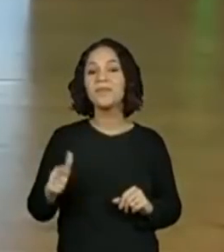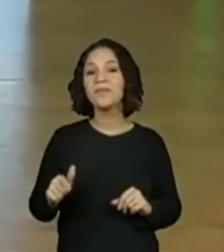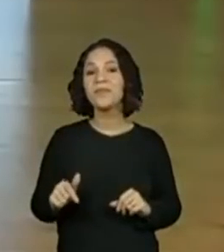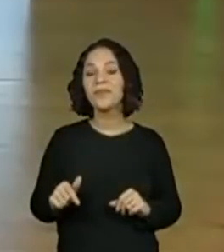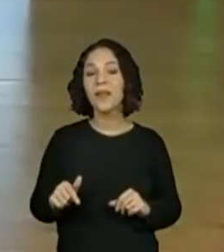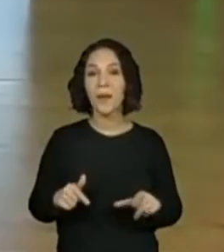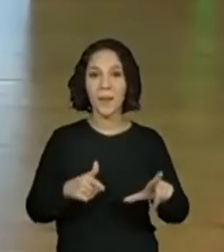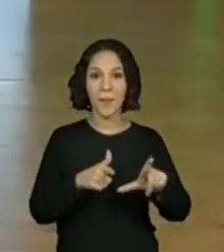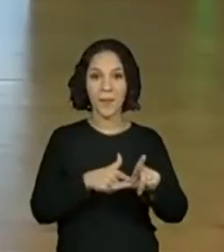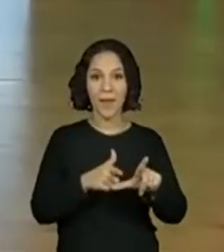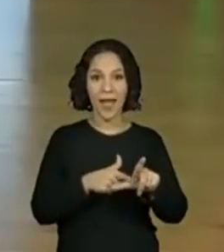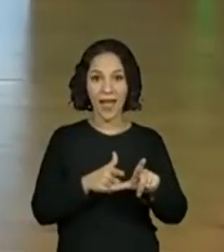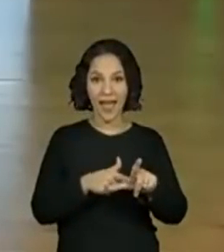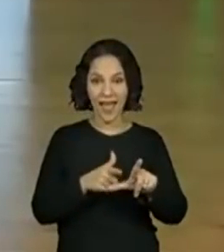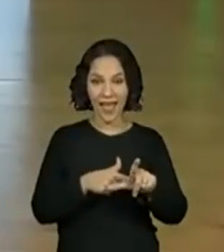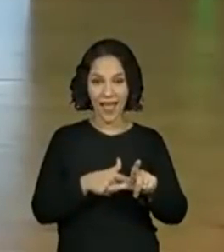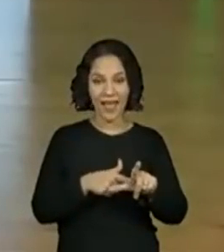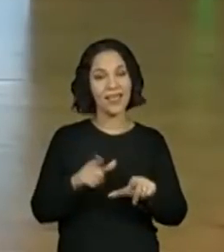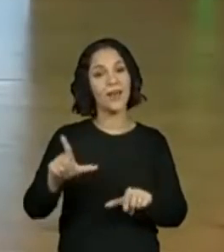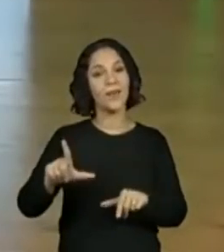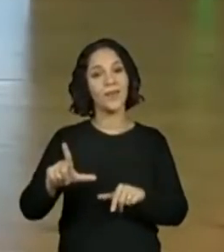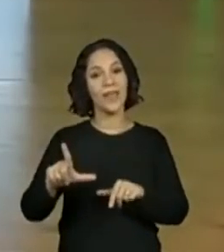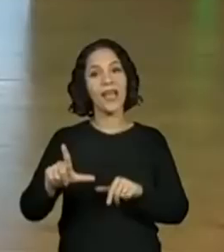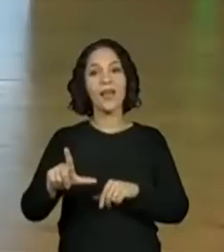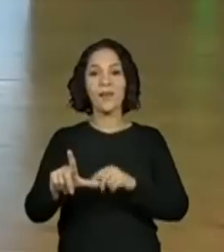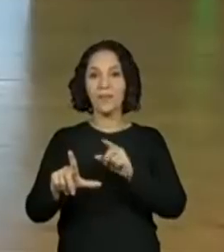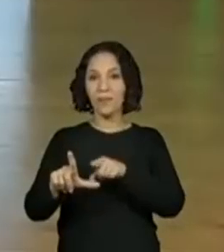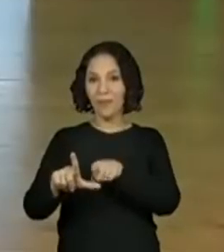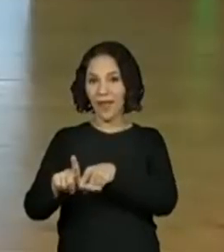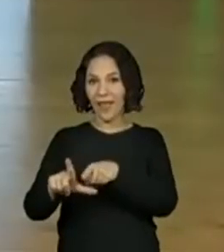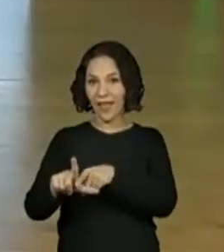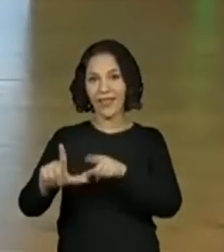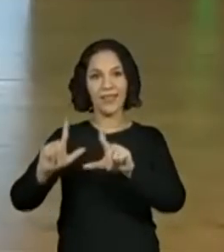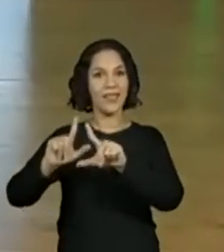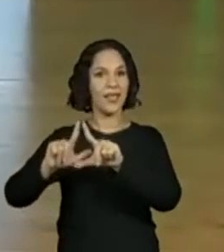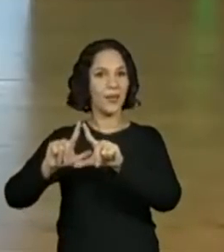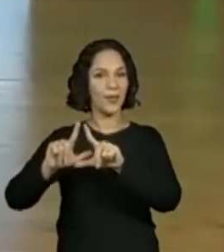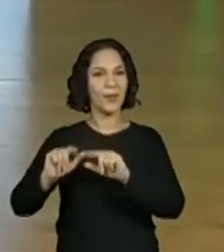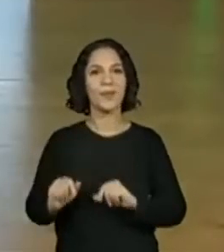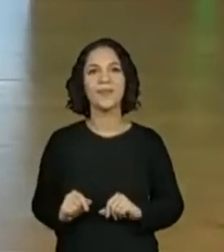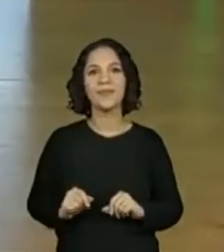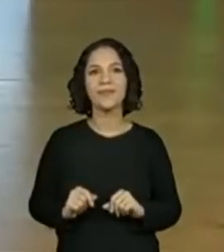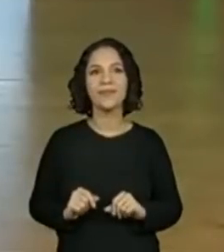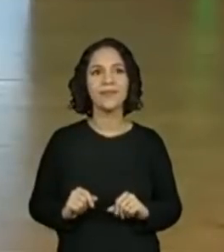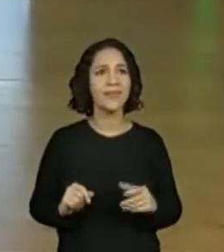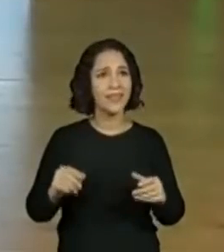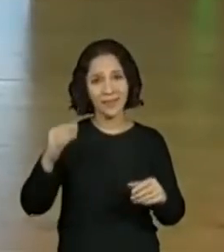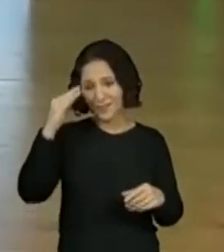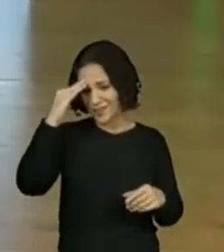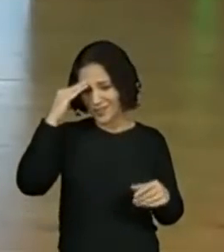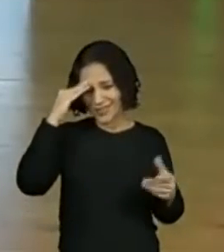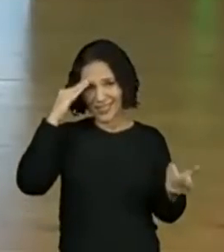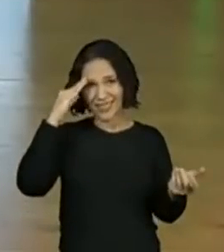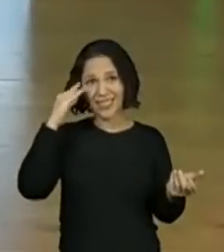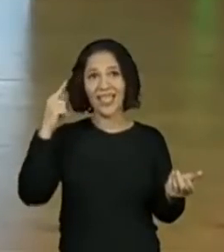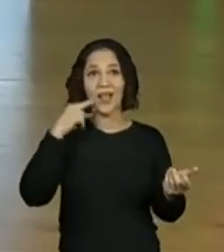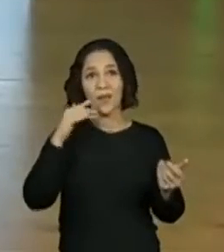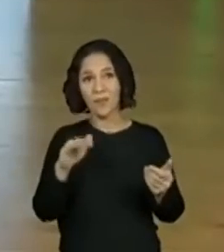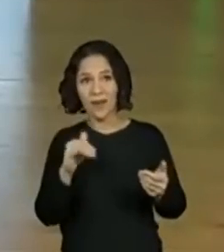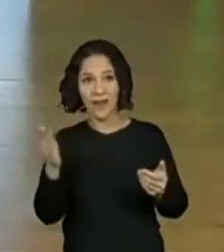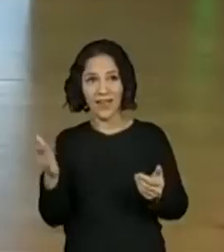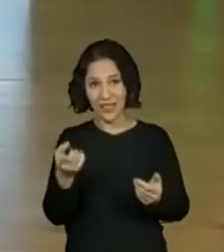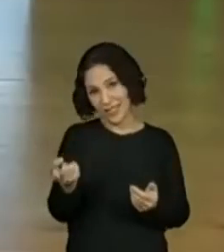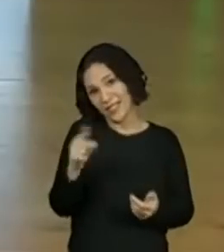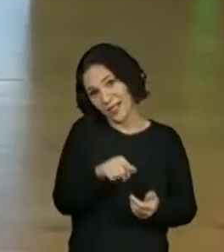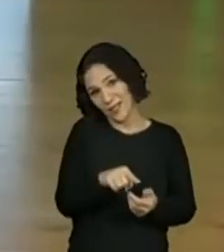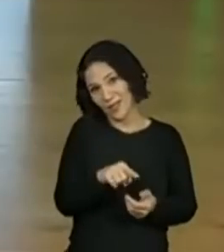Pé esquerdo no triângulo. Pé esquerdo no triângulo. Gente, nesse é aqui... É só passar pro lado, é. Vai ter que